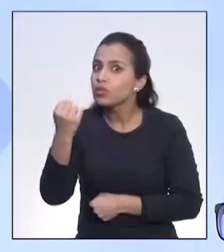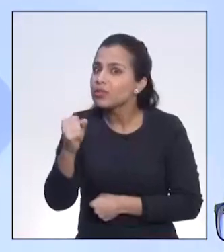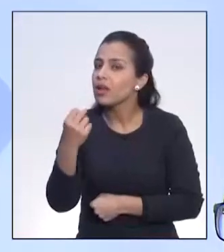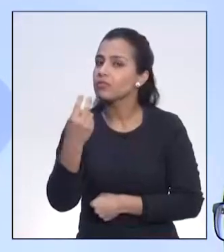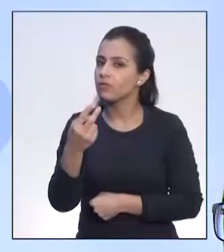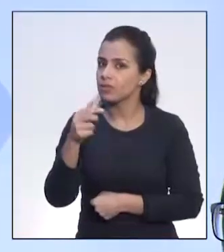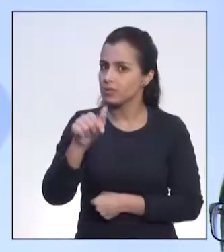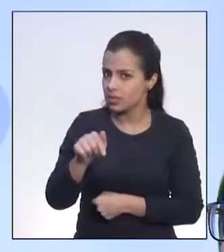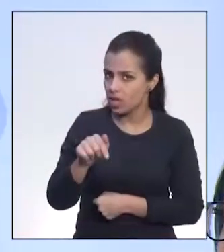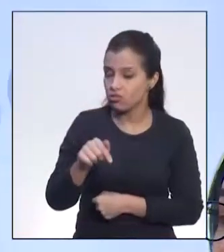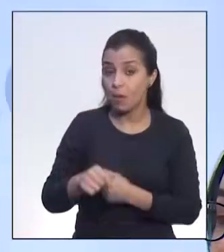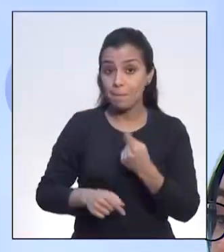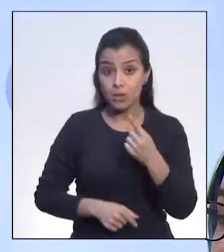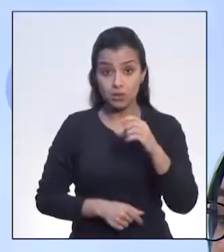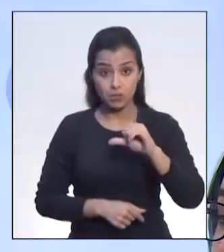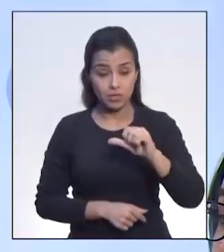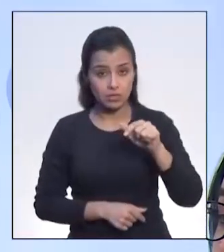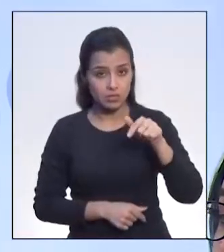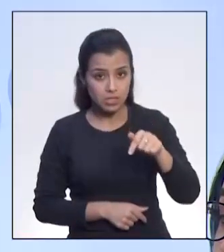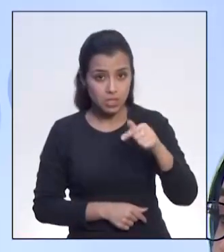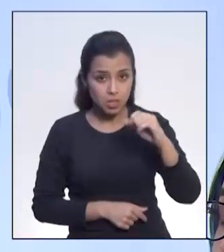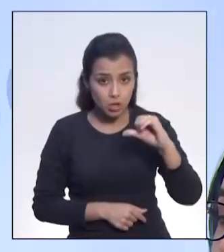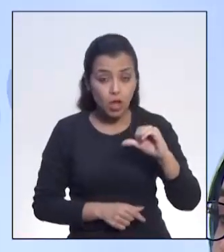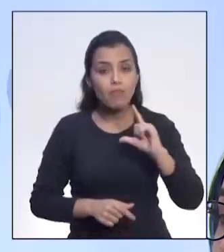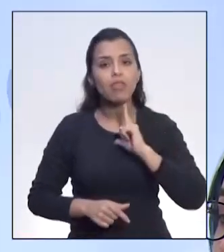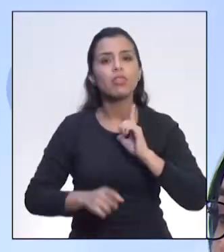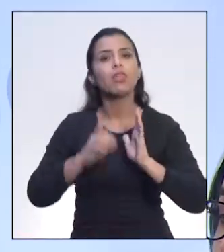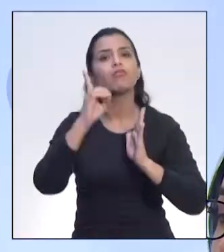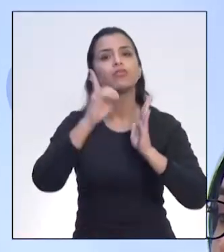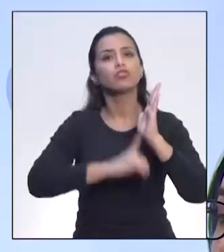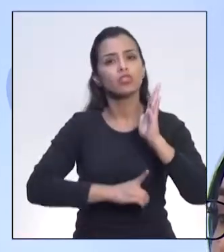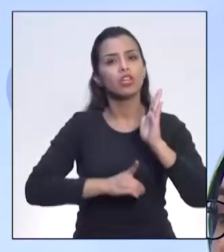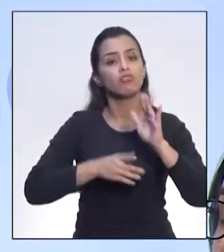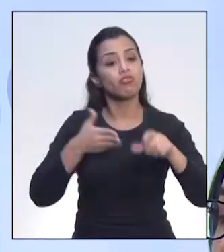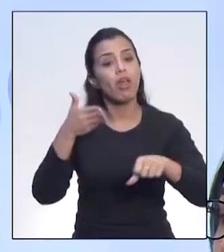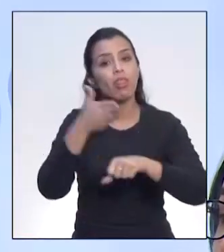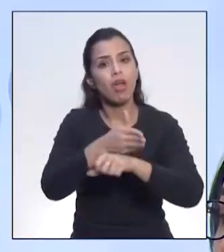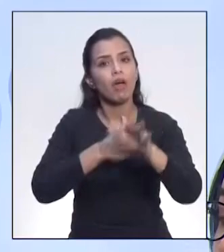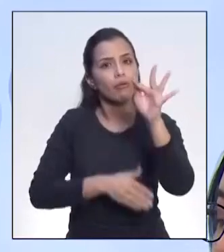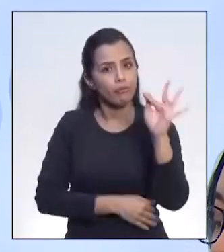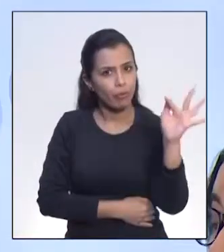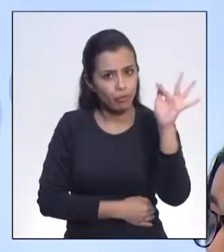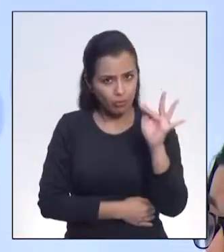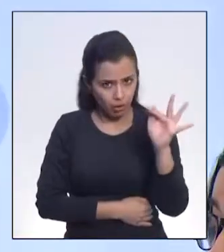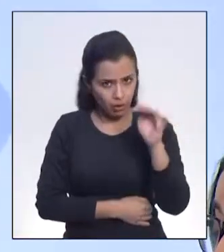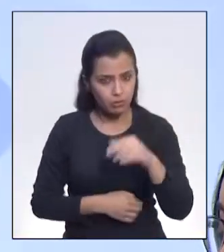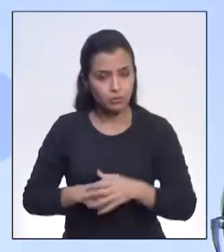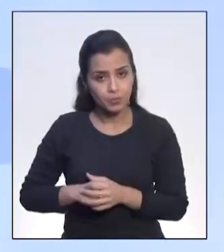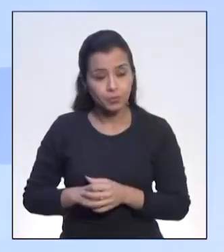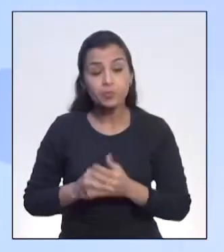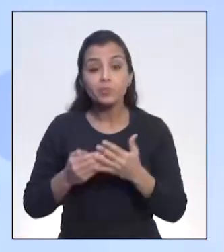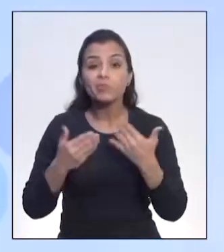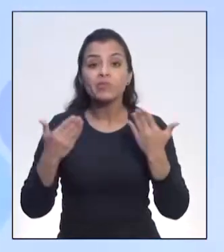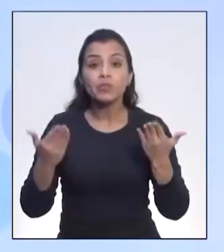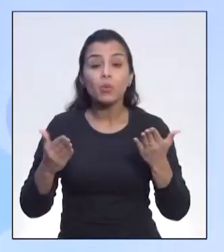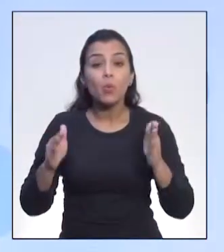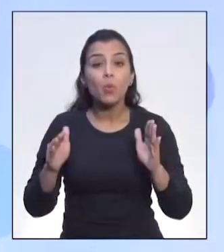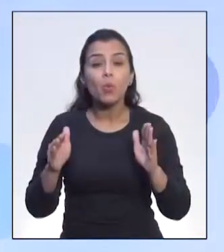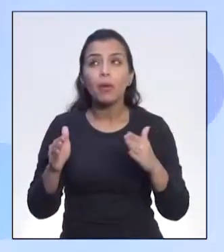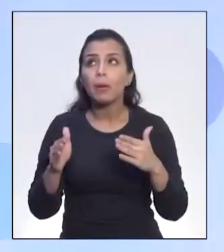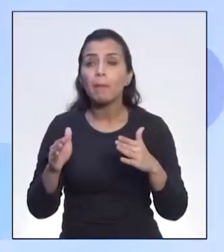1827. Em 1879, nós tivemos o direito a entrar nas universidades. Então,